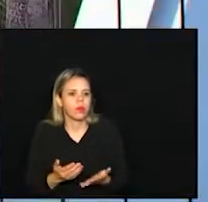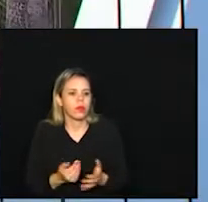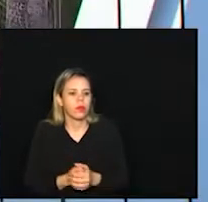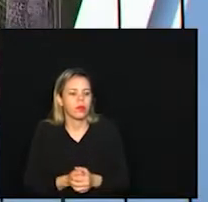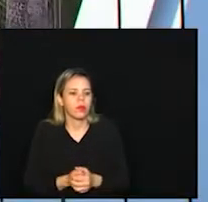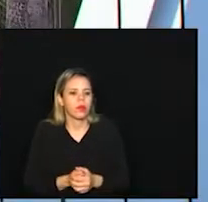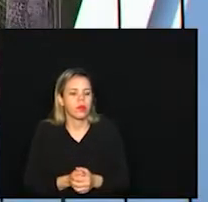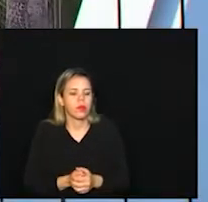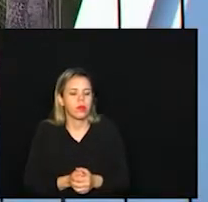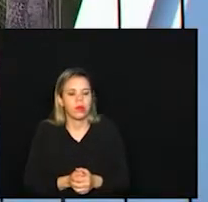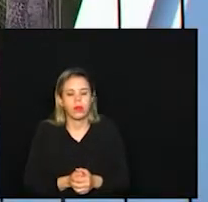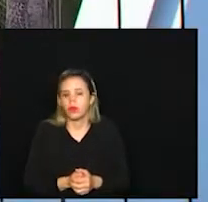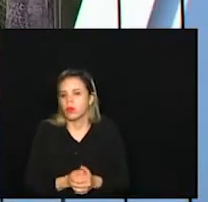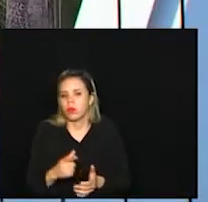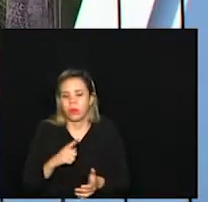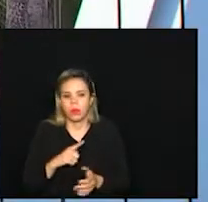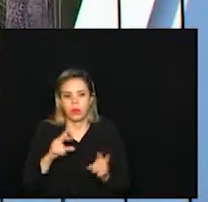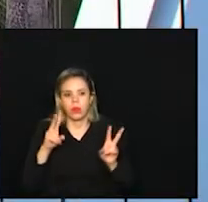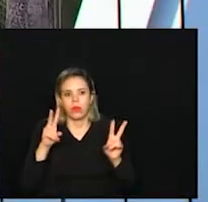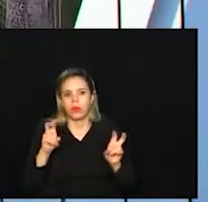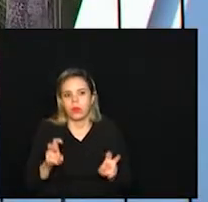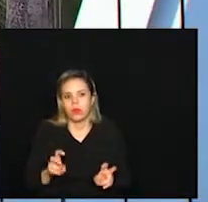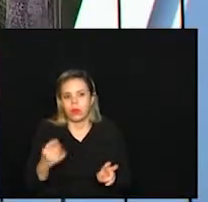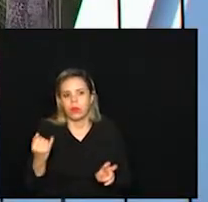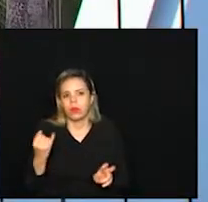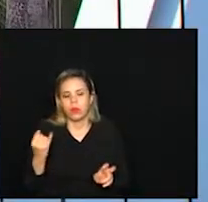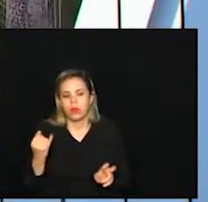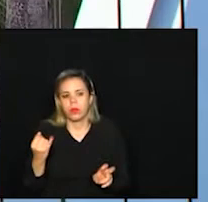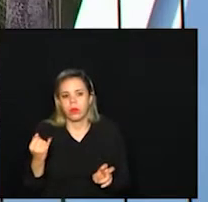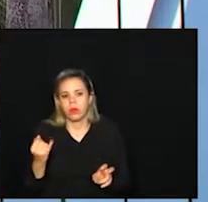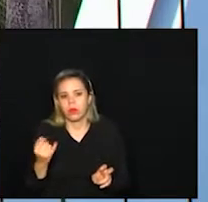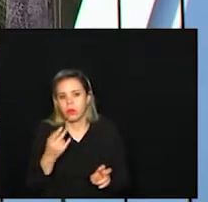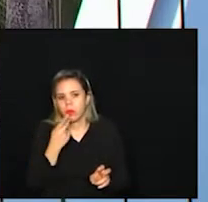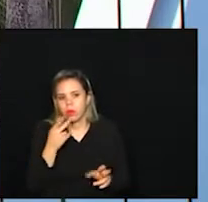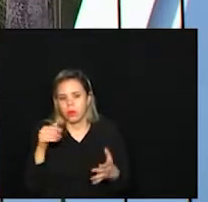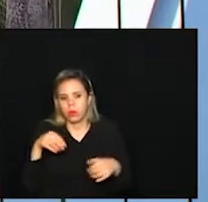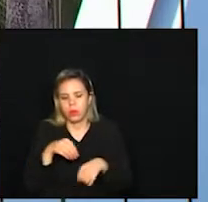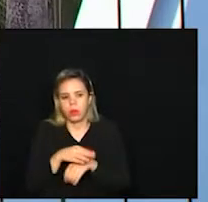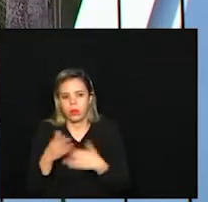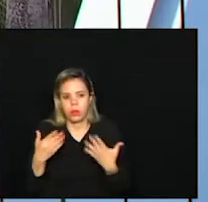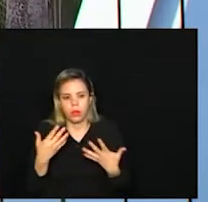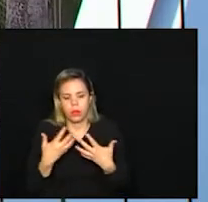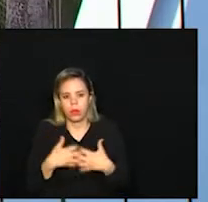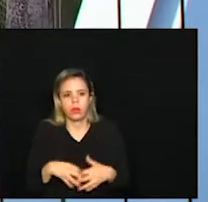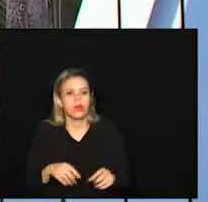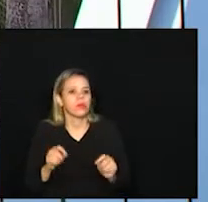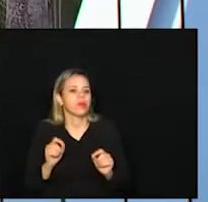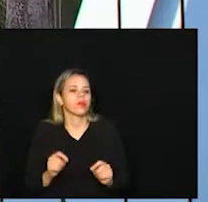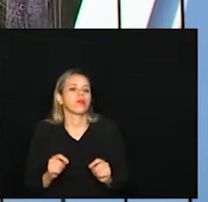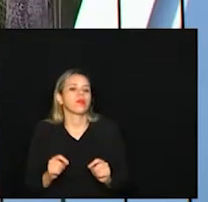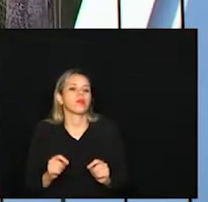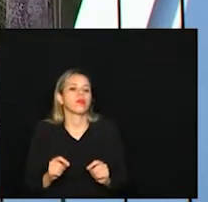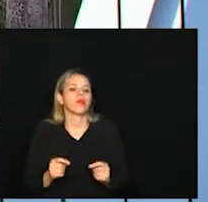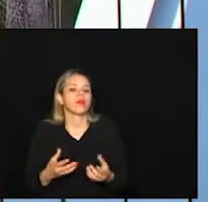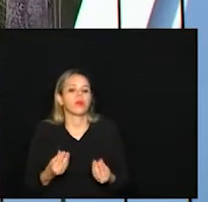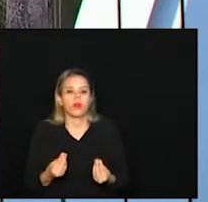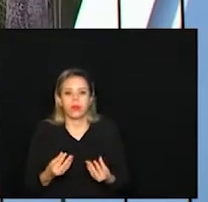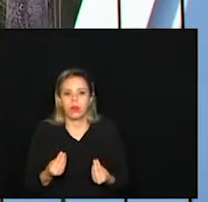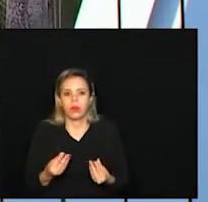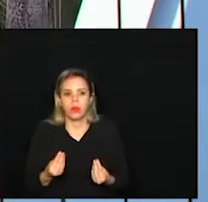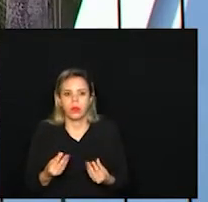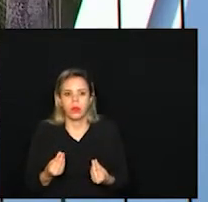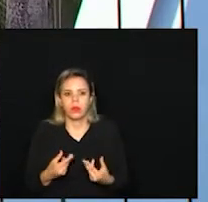Nena tem um dos aspectos os levantes que é importante trazer para esse debate é o seguinte muito